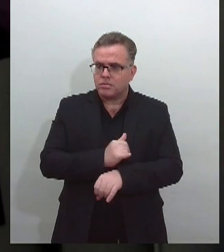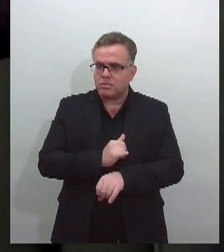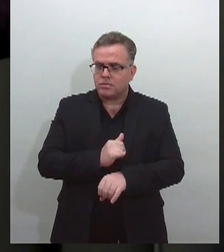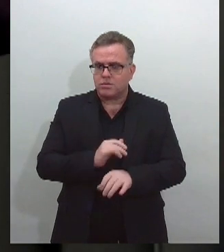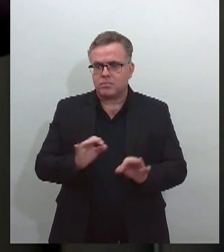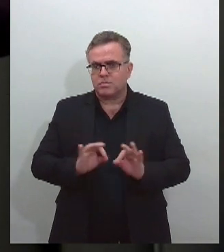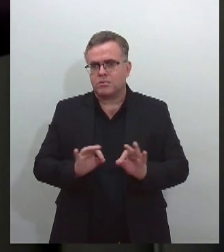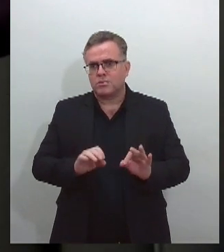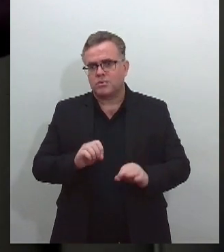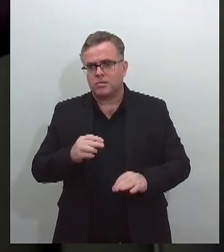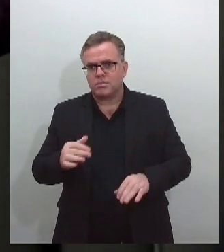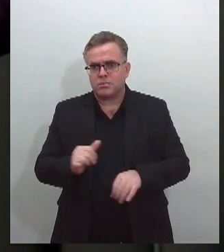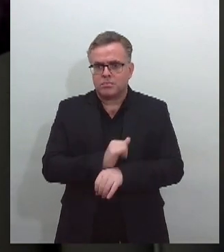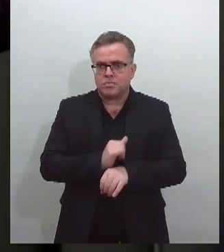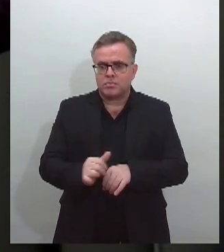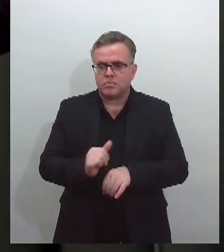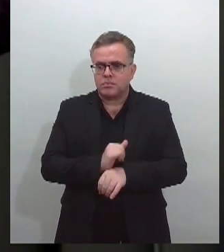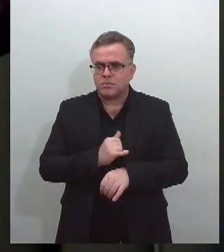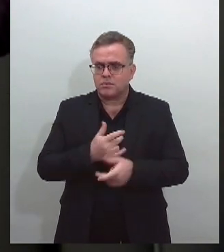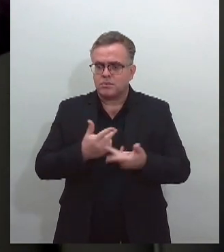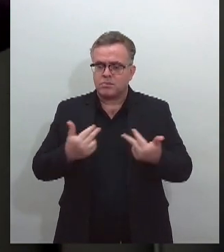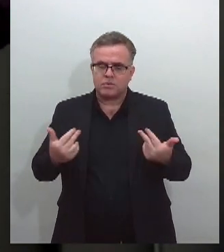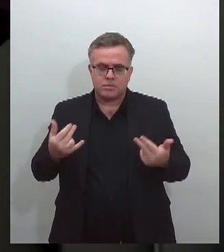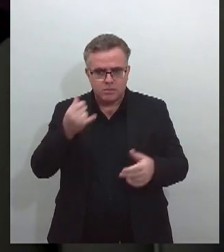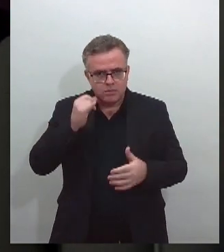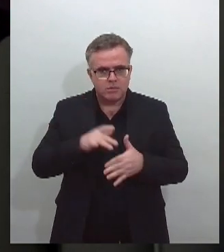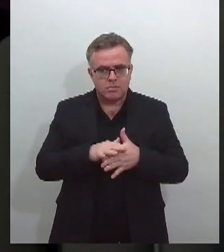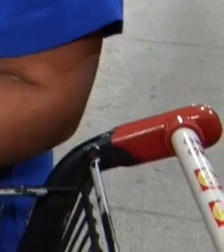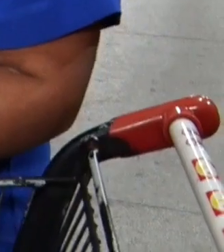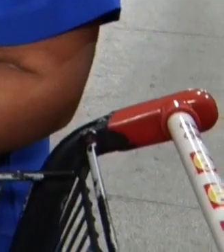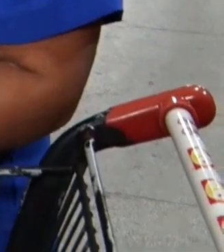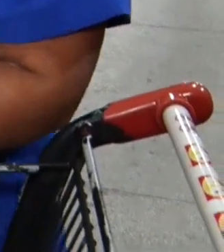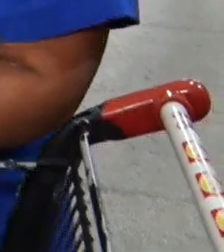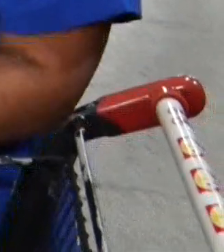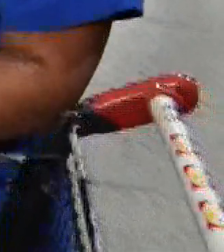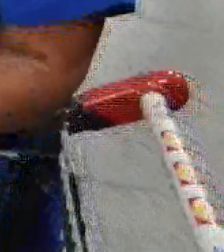para reduzir doenças crônicas não transmissíveis.